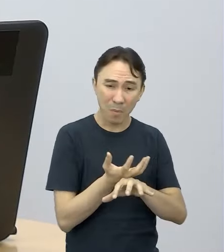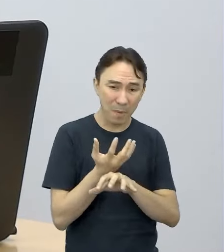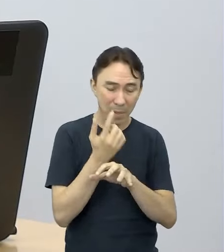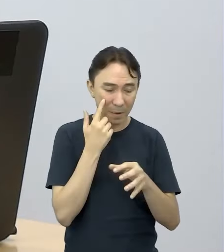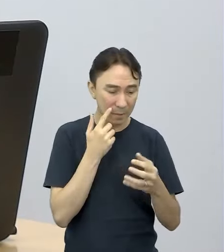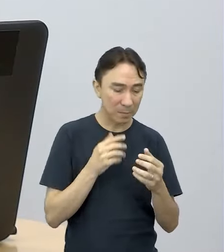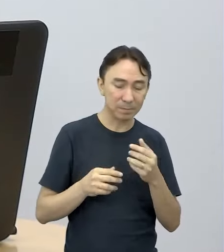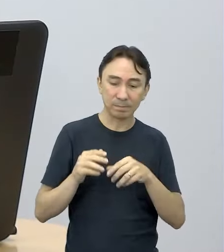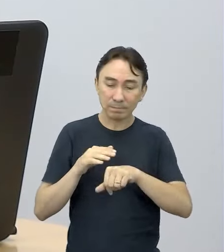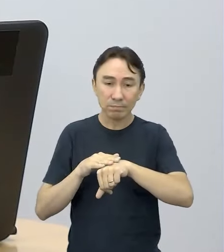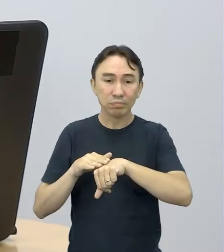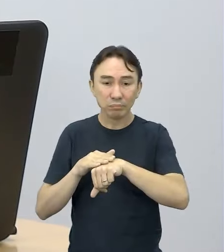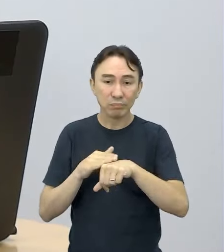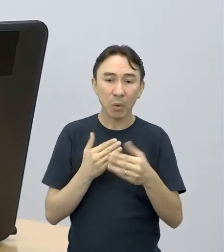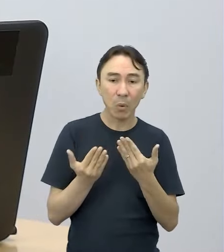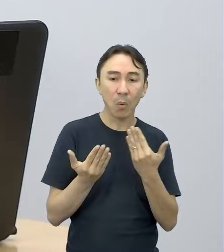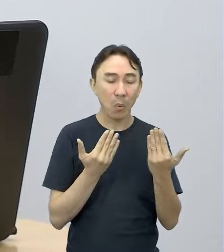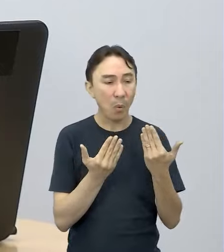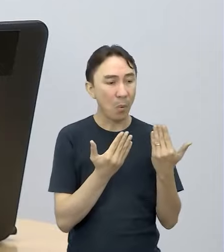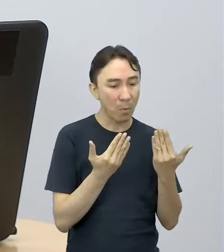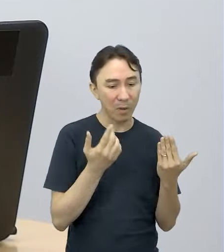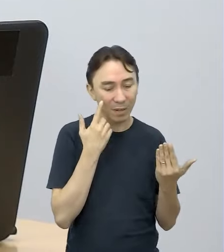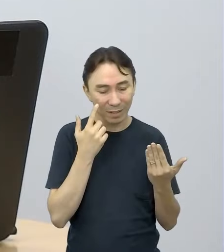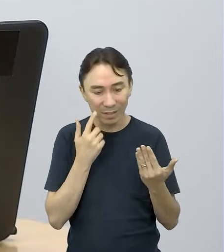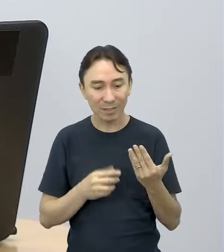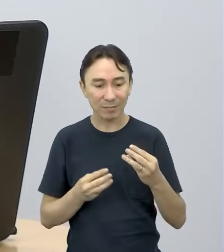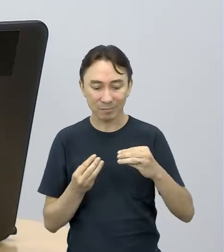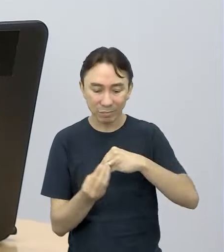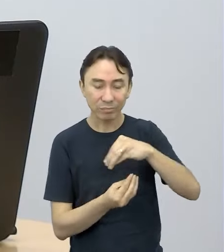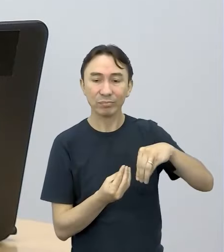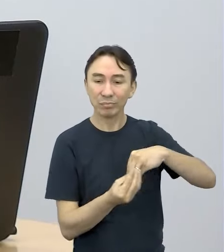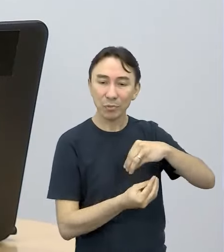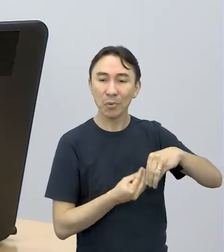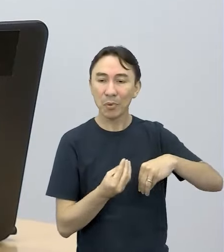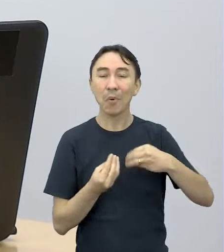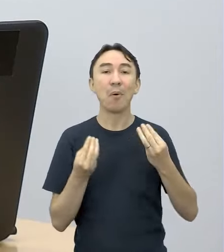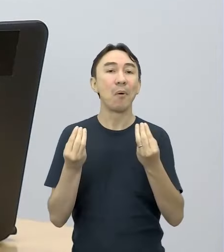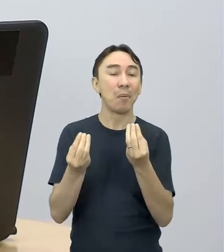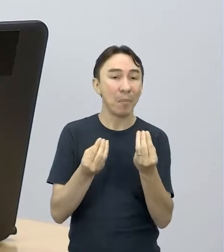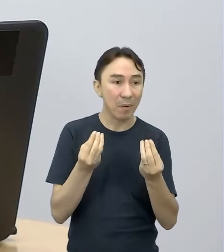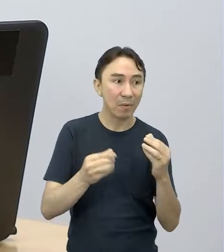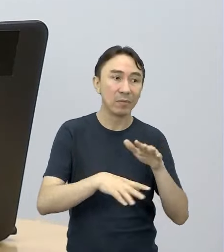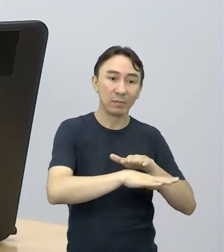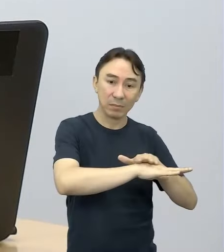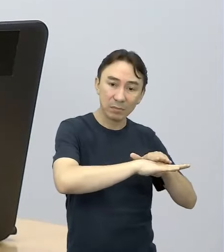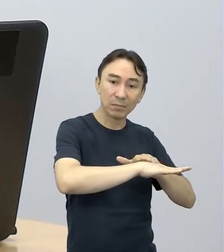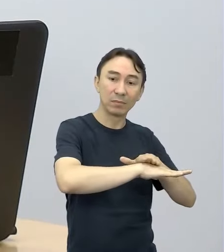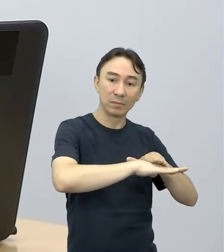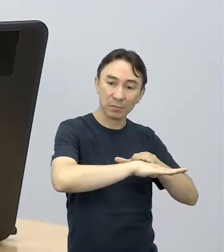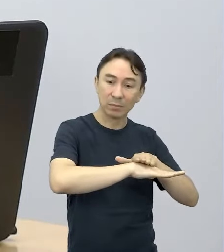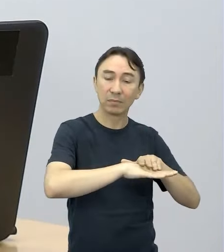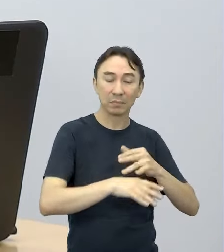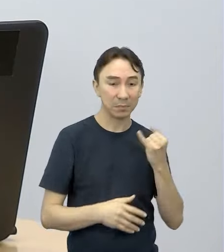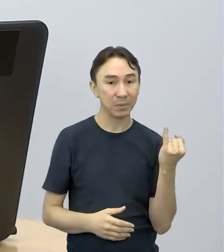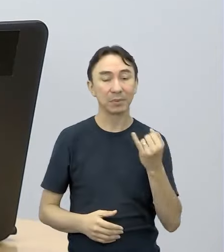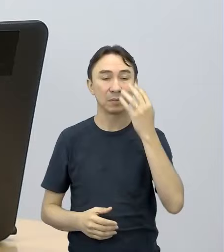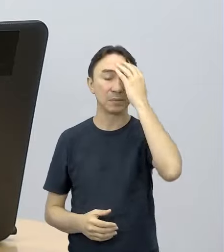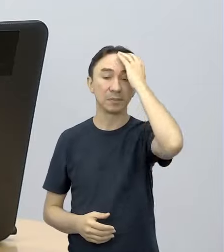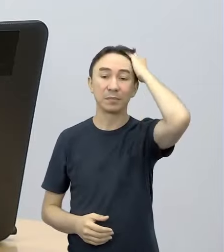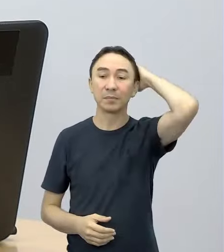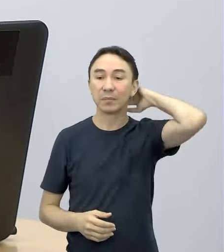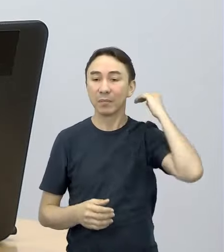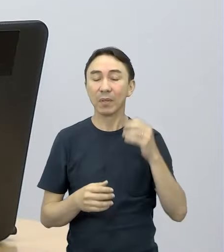nossos colegas de como a gente vai fazer essas articulações, né? Então, da mesma forma, né, como a gente estava dizendo aqui, né, que